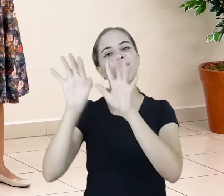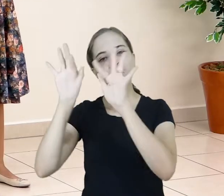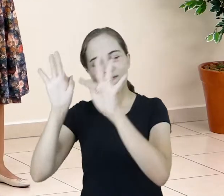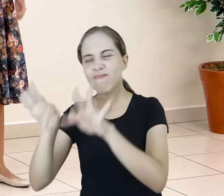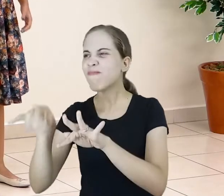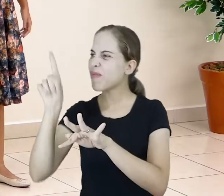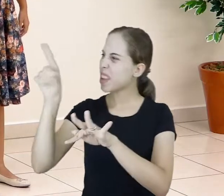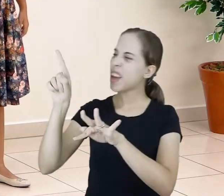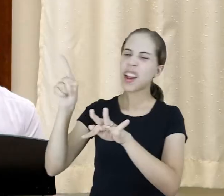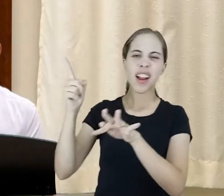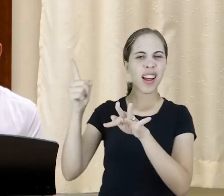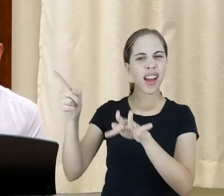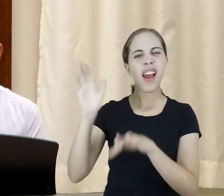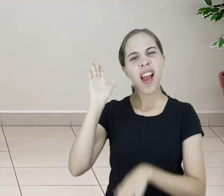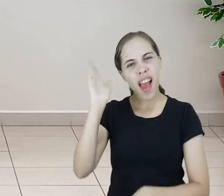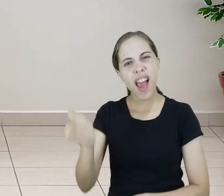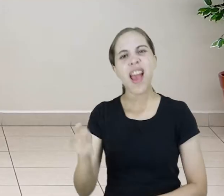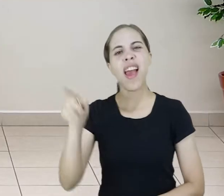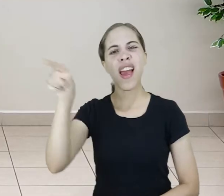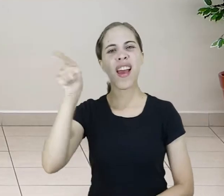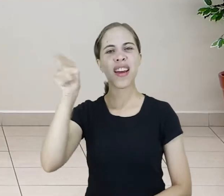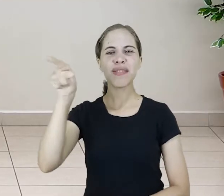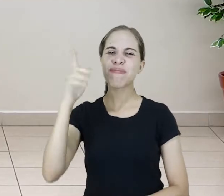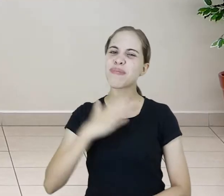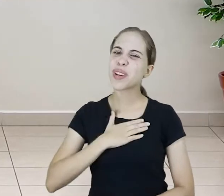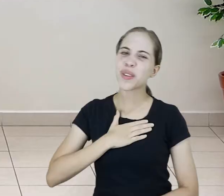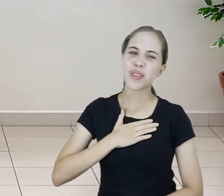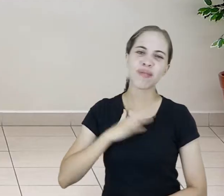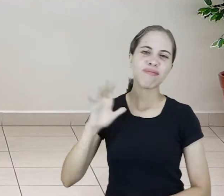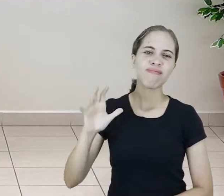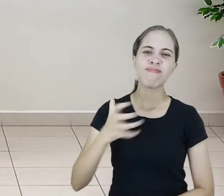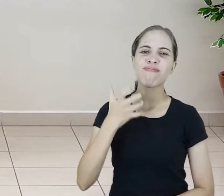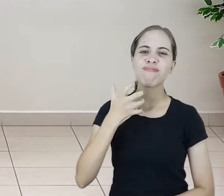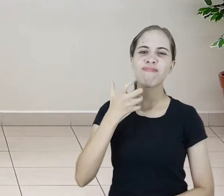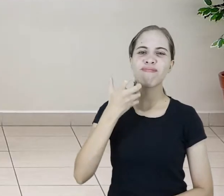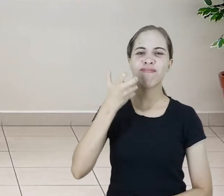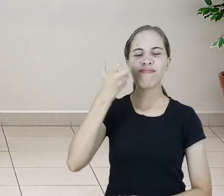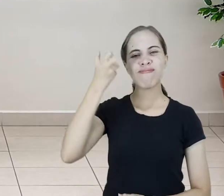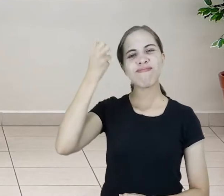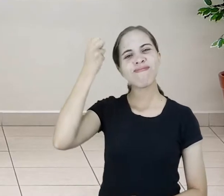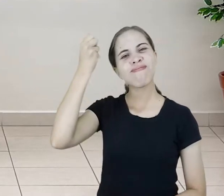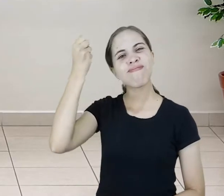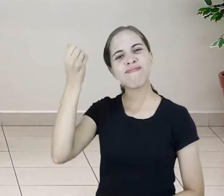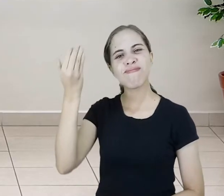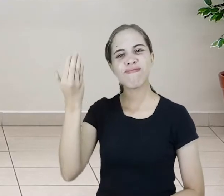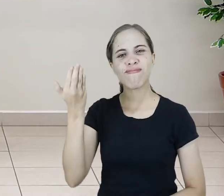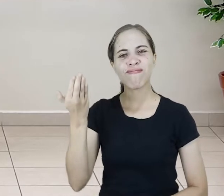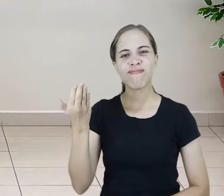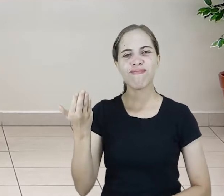princípio e o fim, e é meu Salvador.